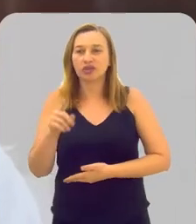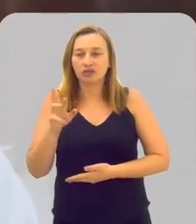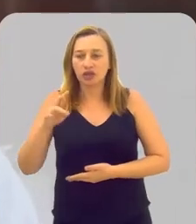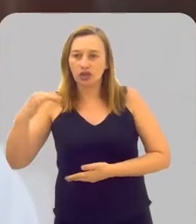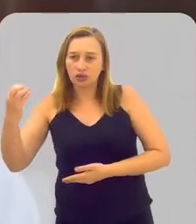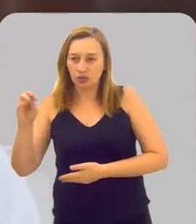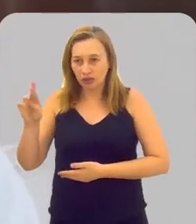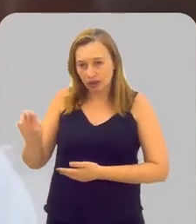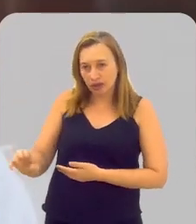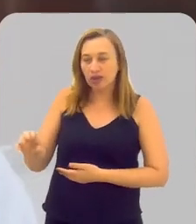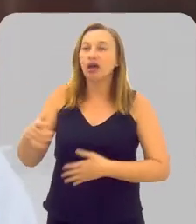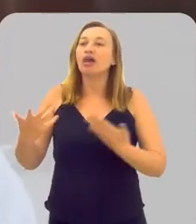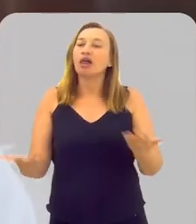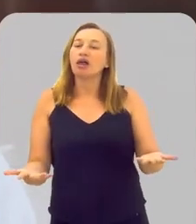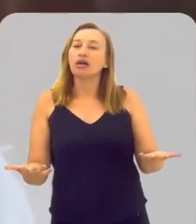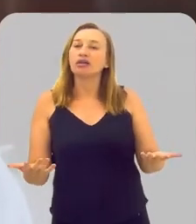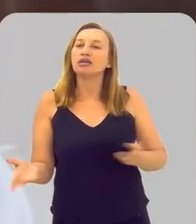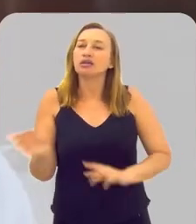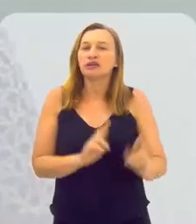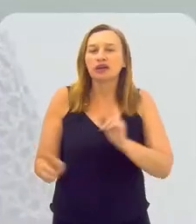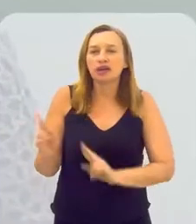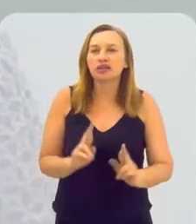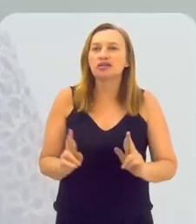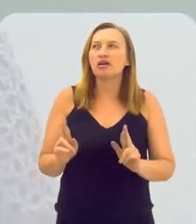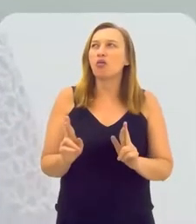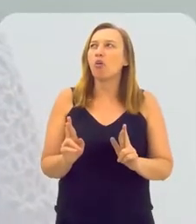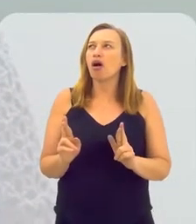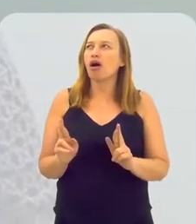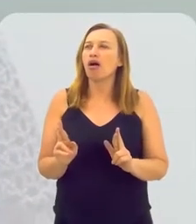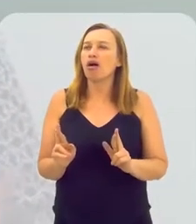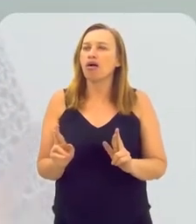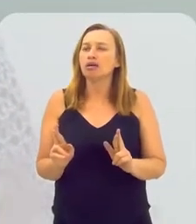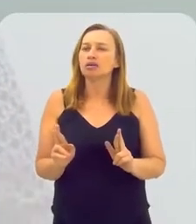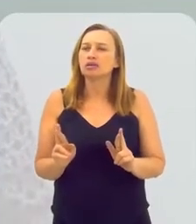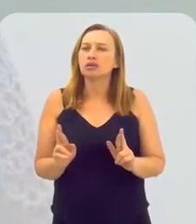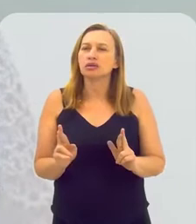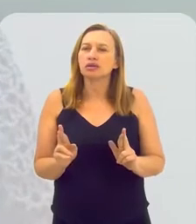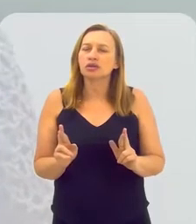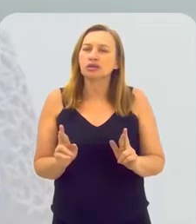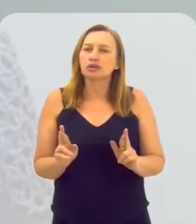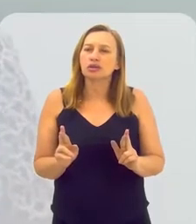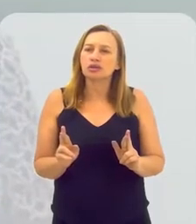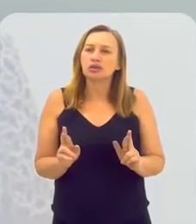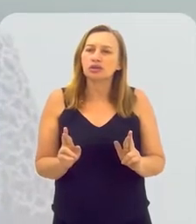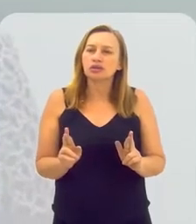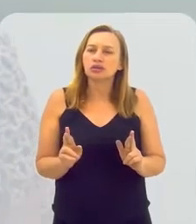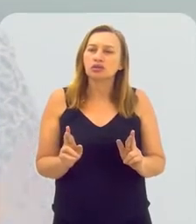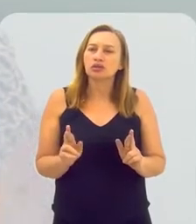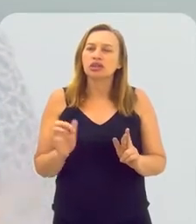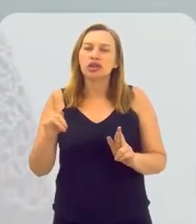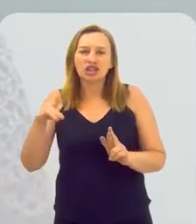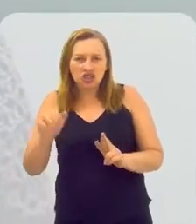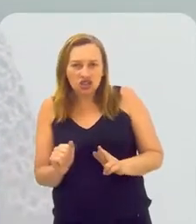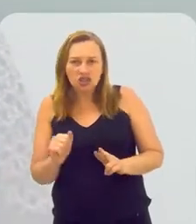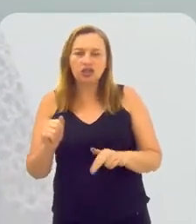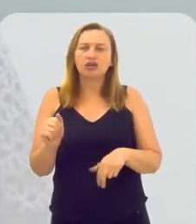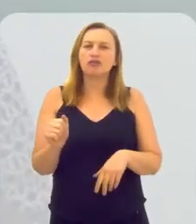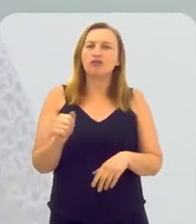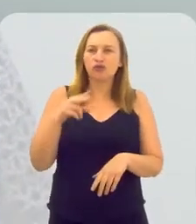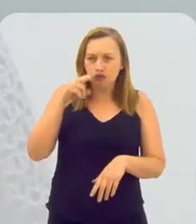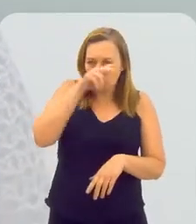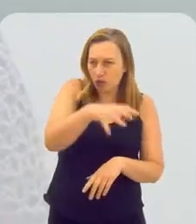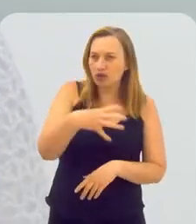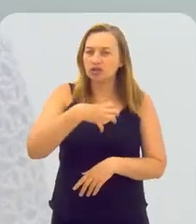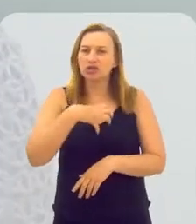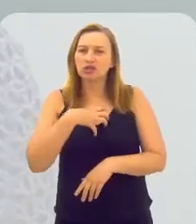presente quem estiver passando pela Rio Oil. Em relação à cidade, né? Há também uma agenda forte